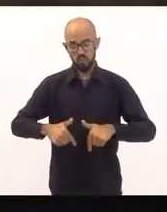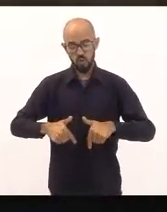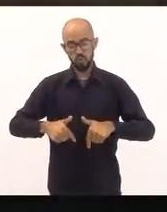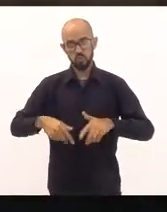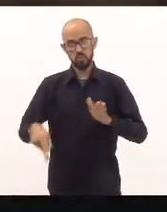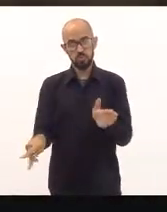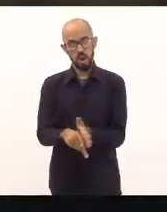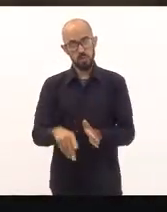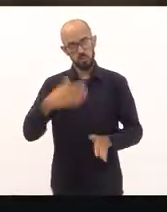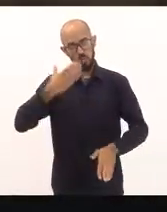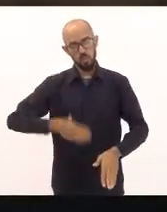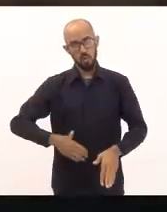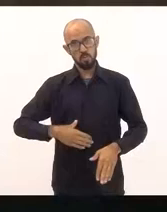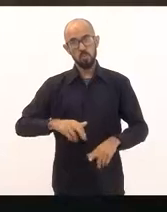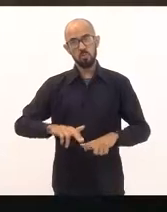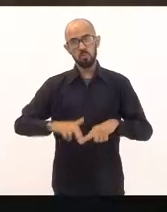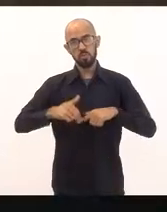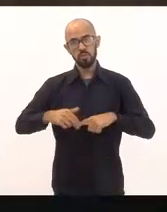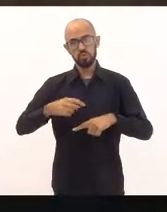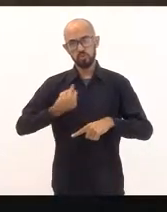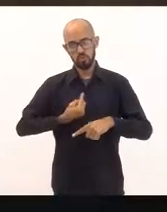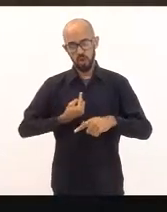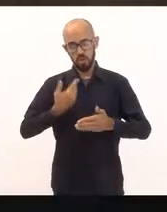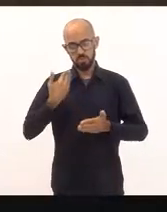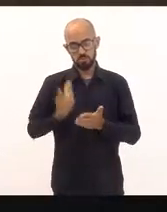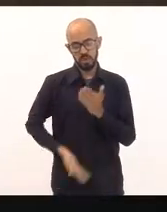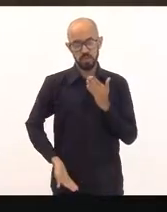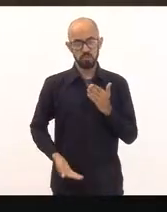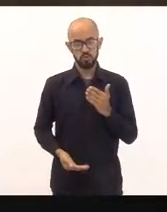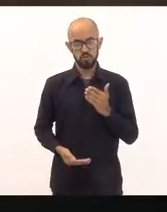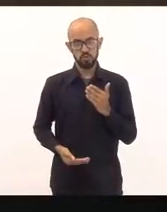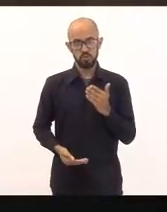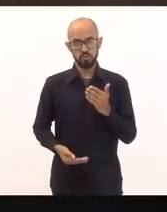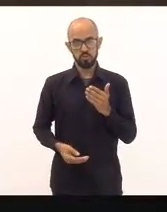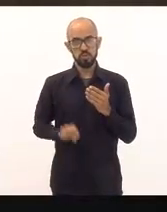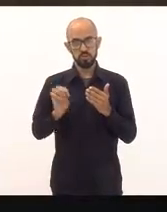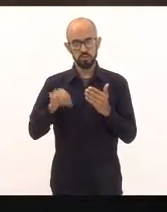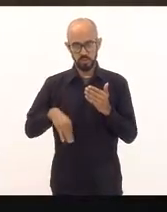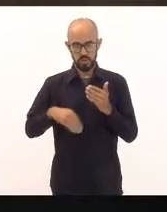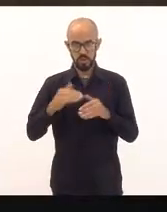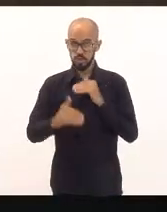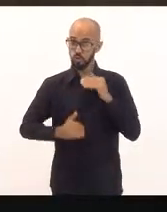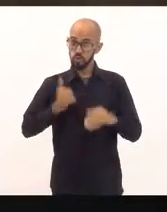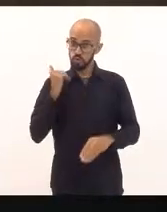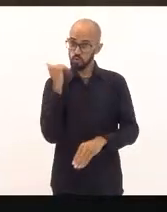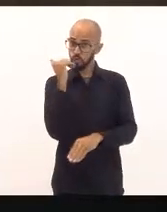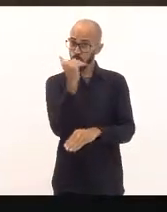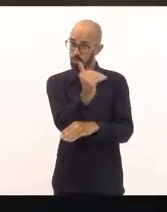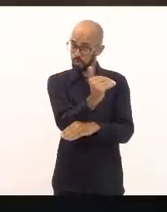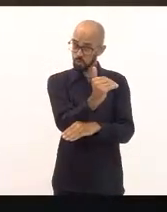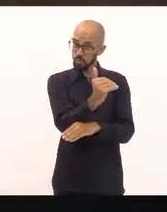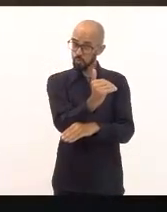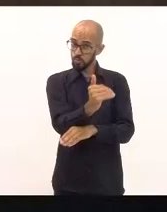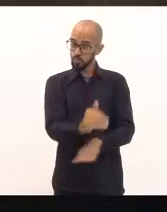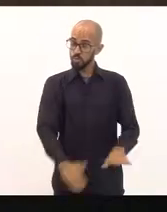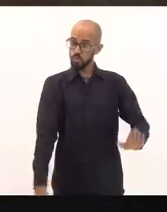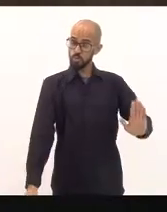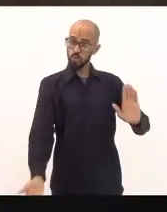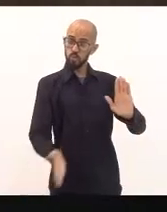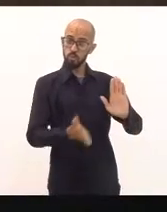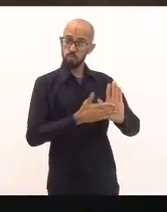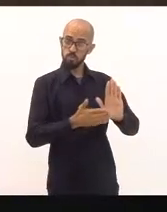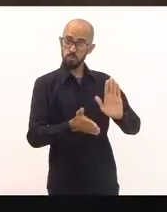Portanto, saímos daqui derrotados. Derrotados, sim, sobretudo, no compromisso que